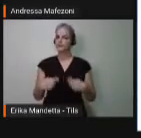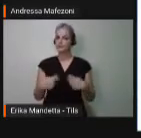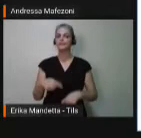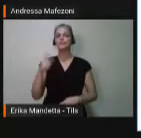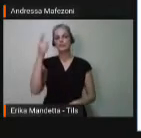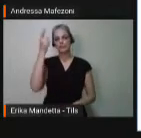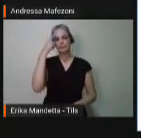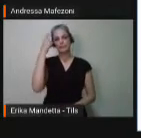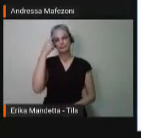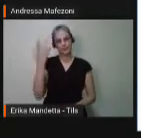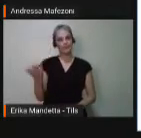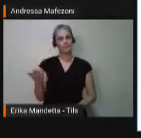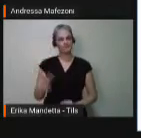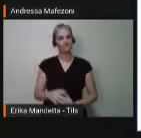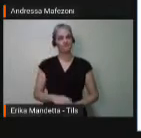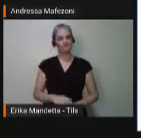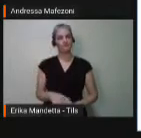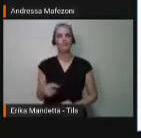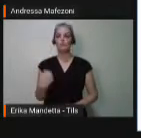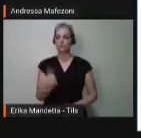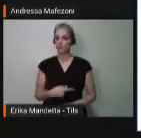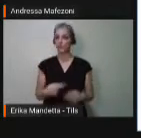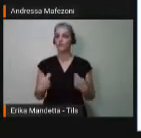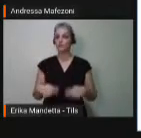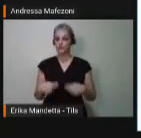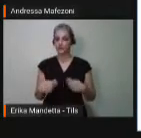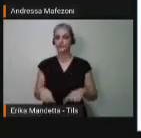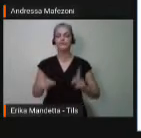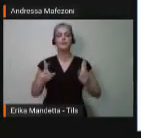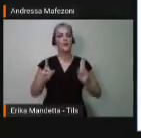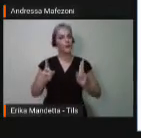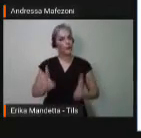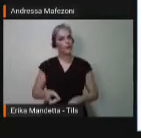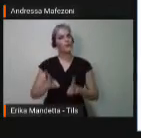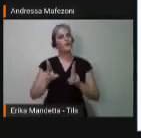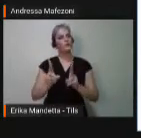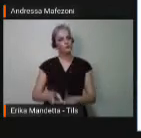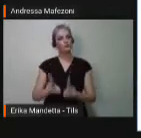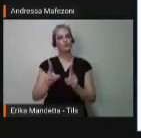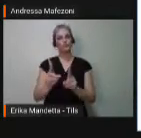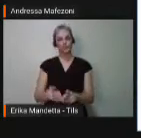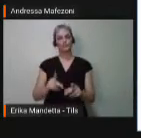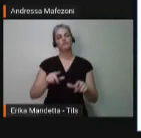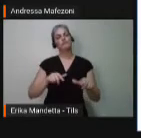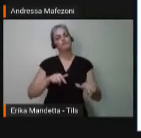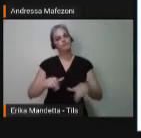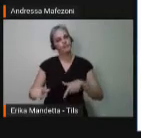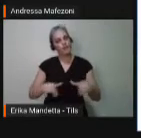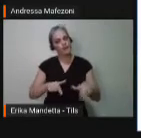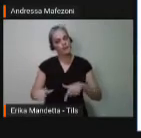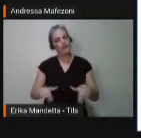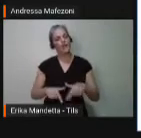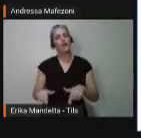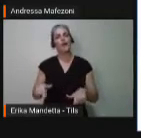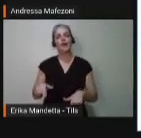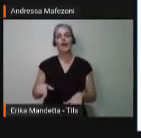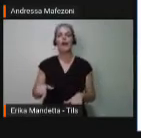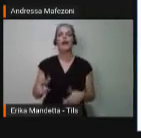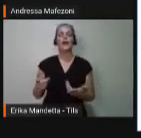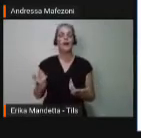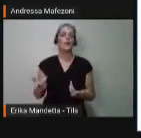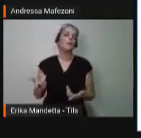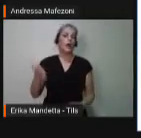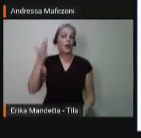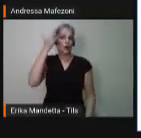precisa trabalhar bastante no entendimento de alguns